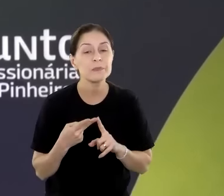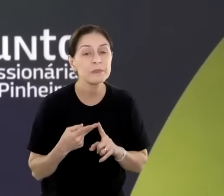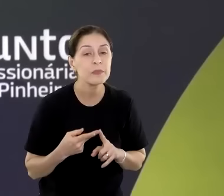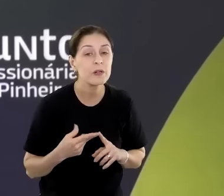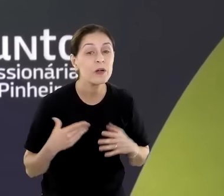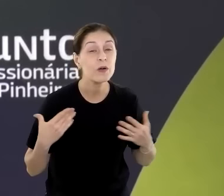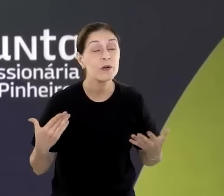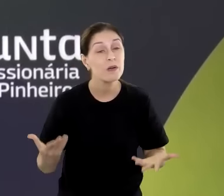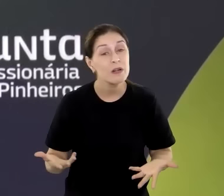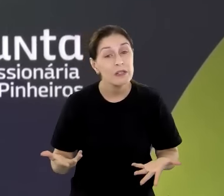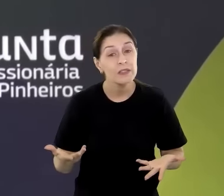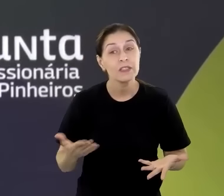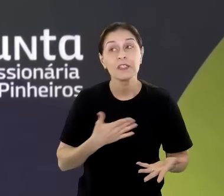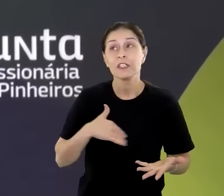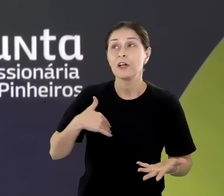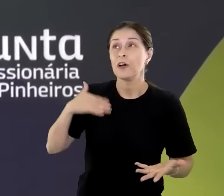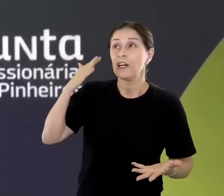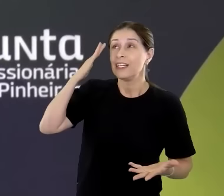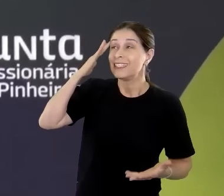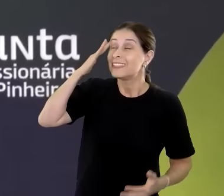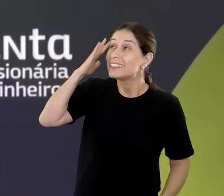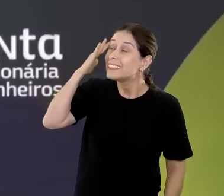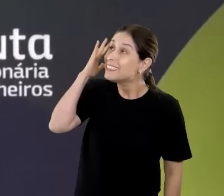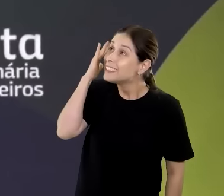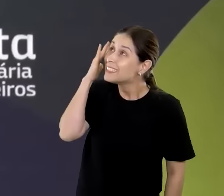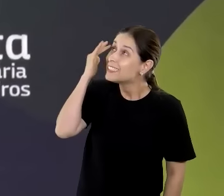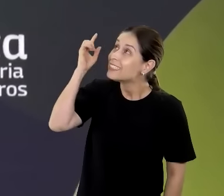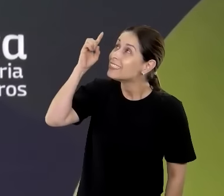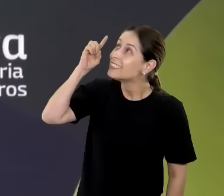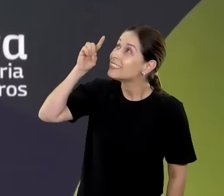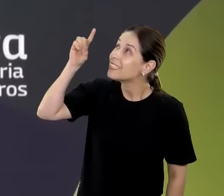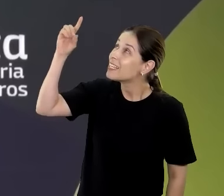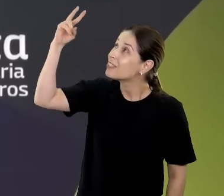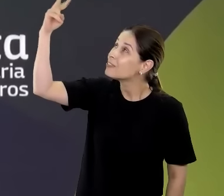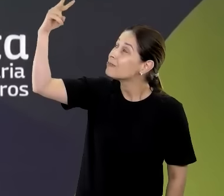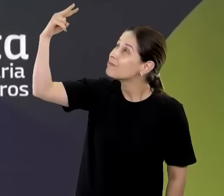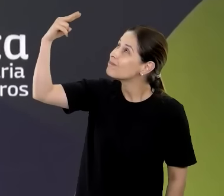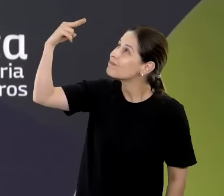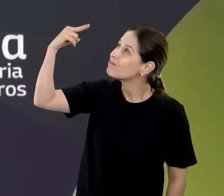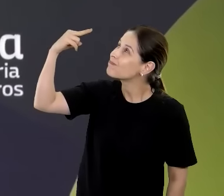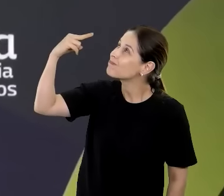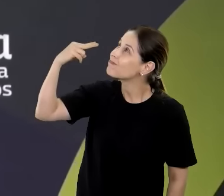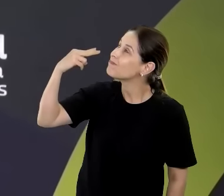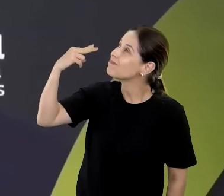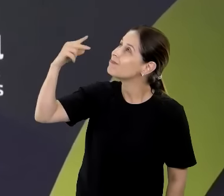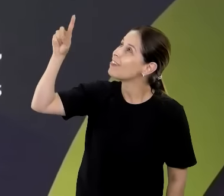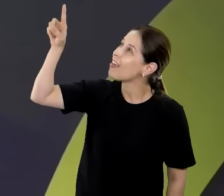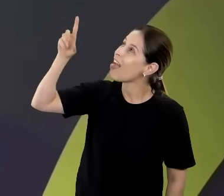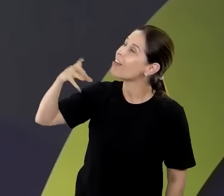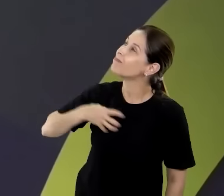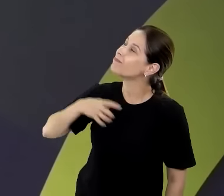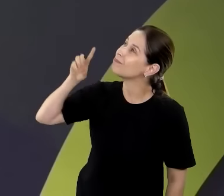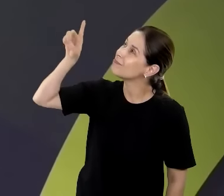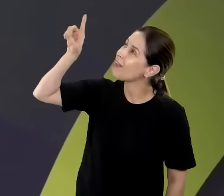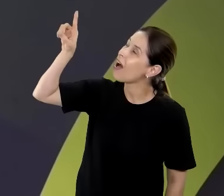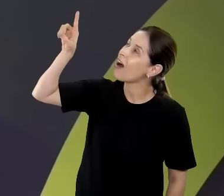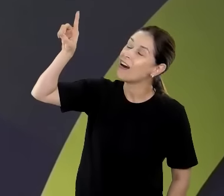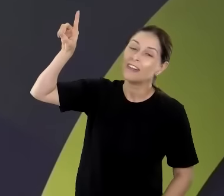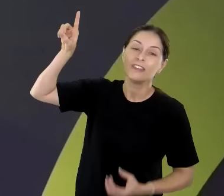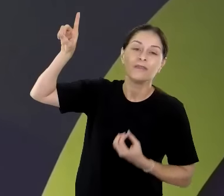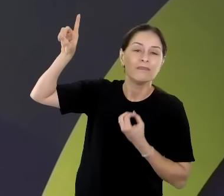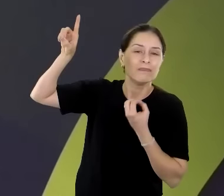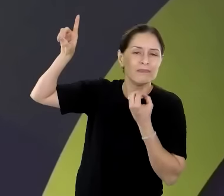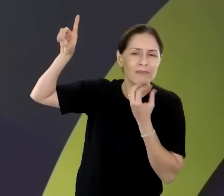sabe que Deus já se agradou de você, e Deus deu o melhor e o maior para você, o